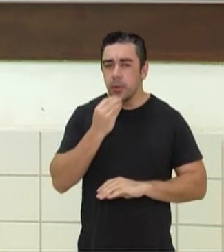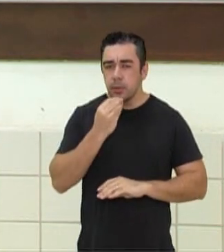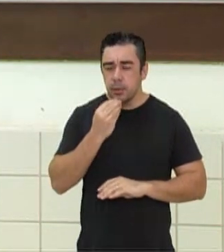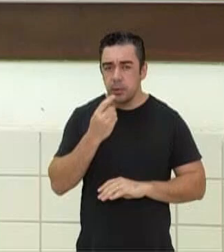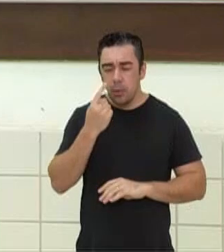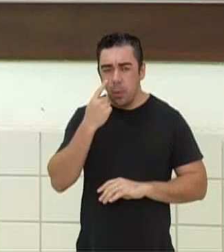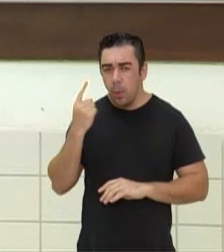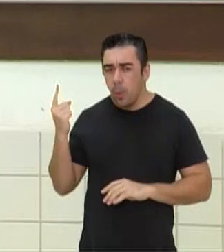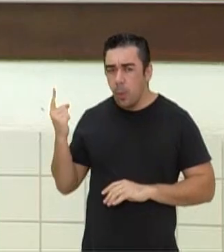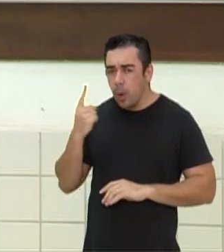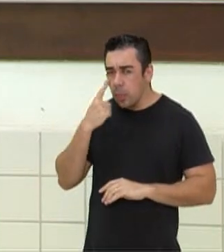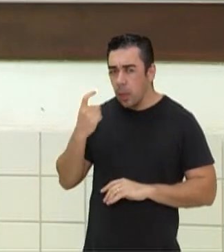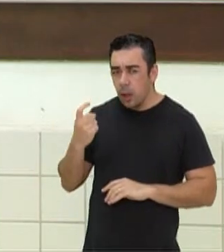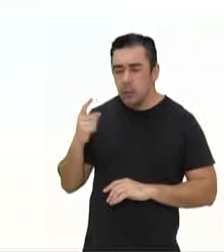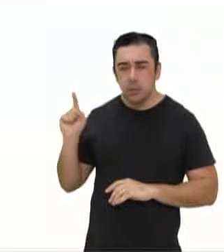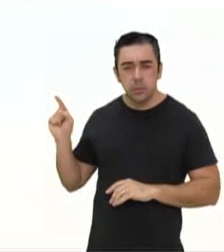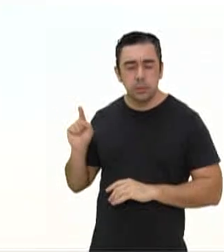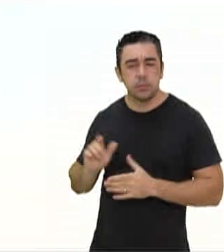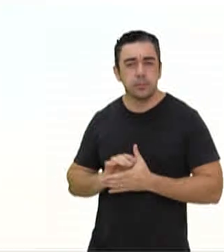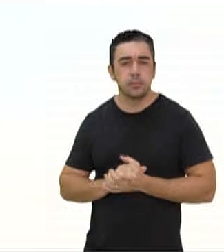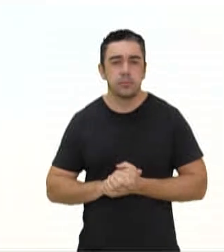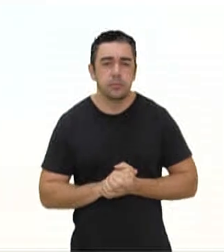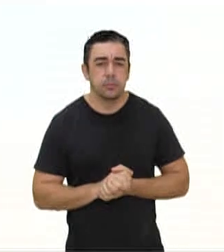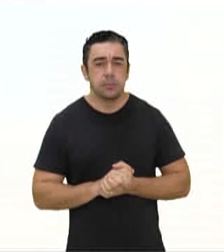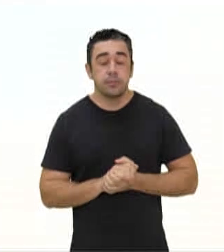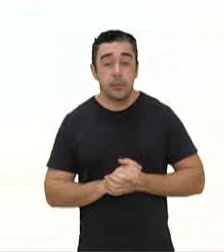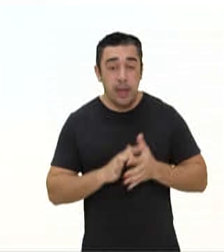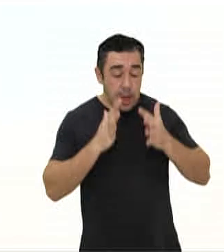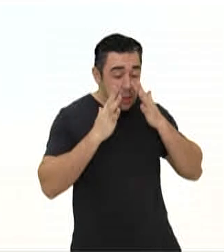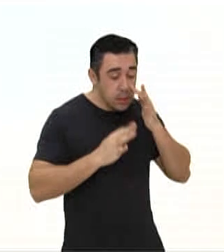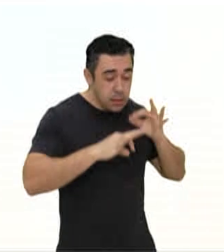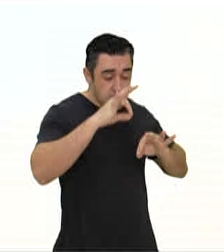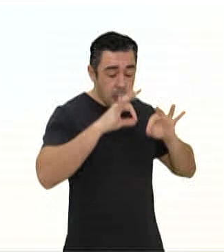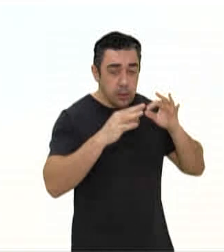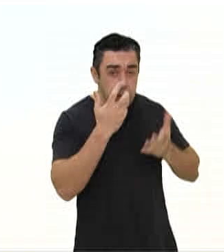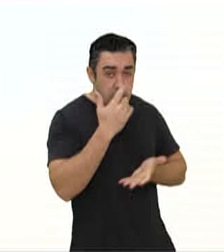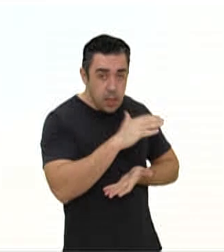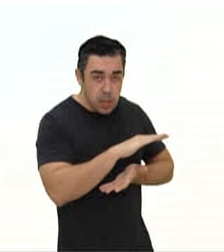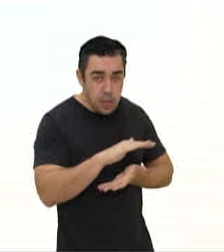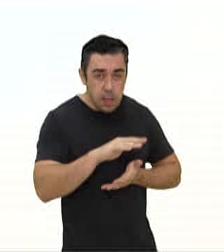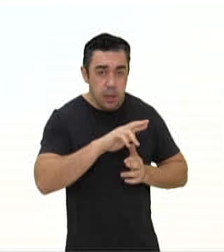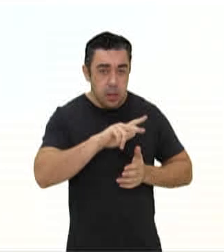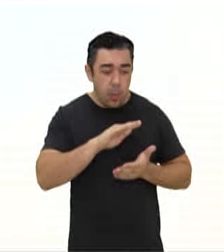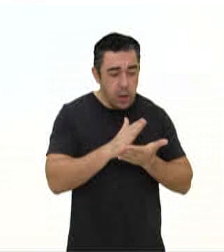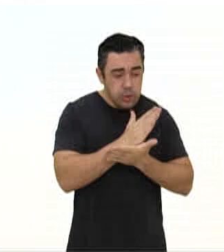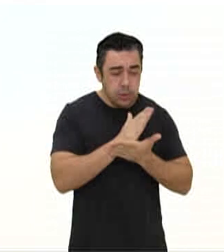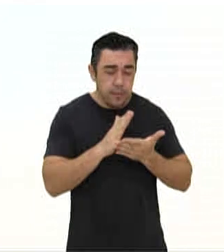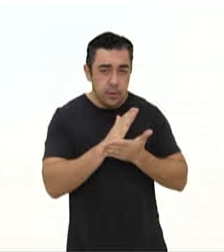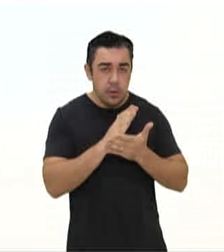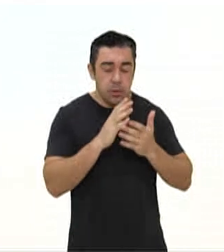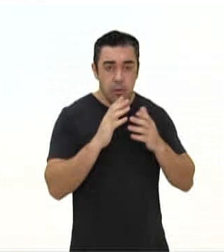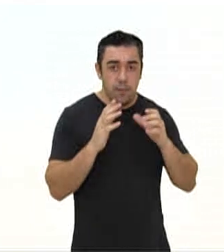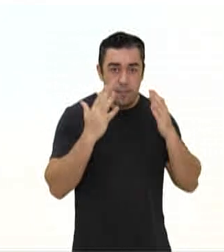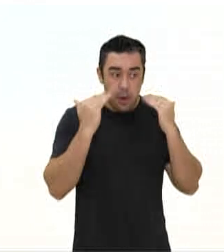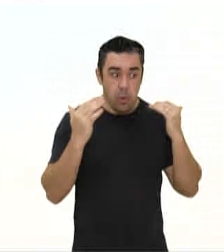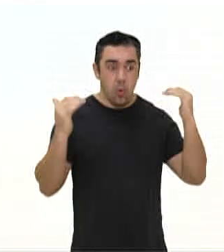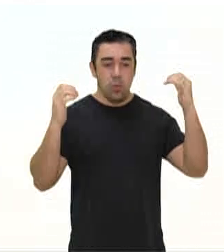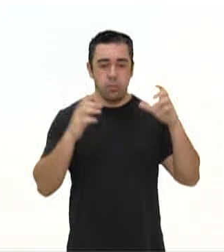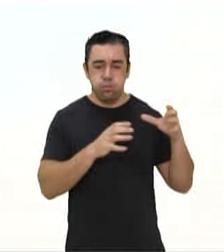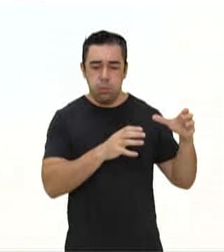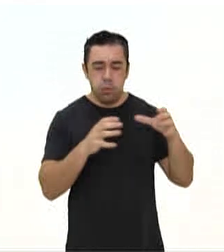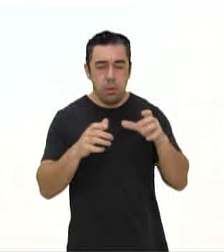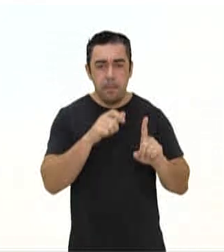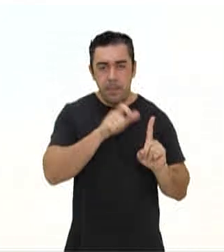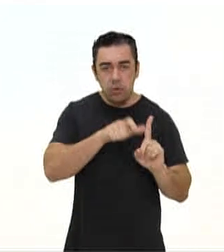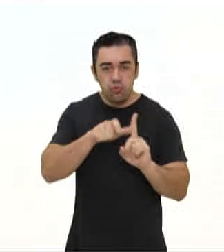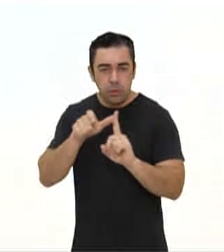interessante, gente, essa reportagem aí. Então lá, o teatro infantil não é dividido em mega produções com